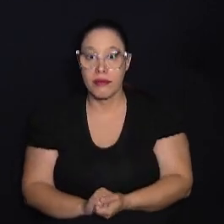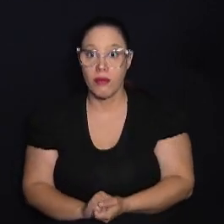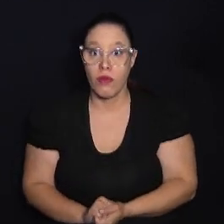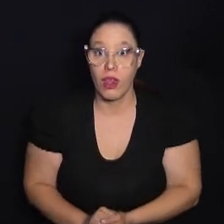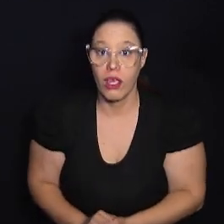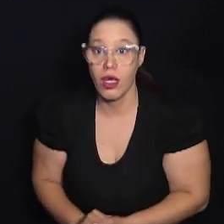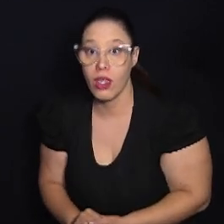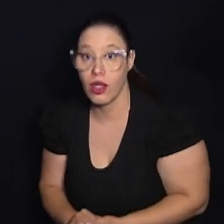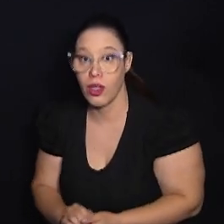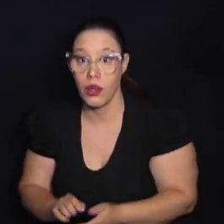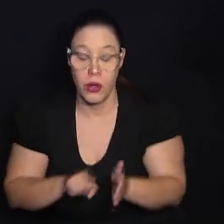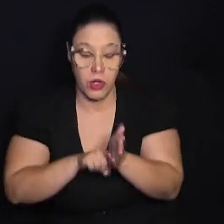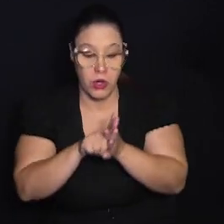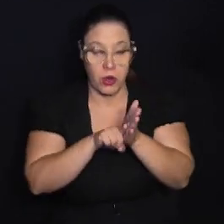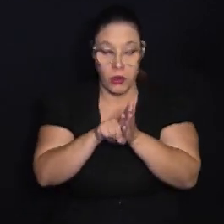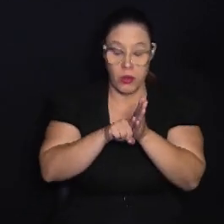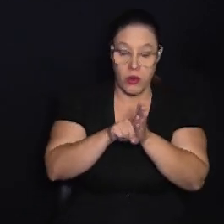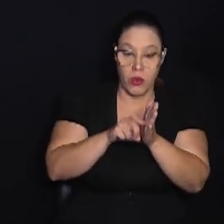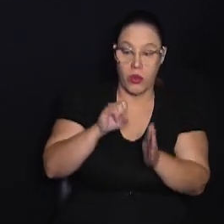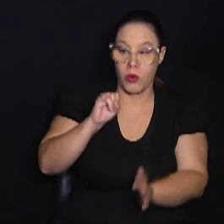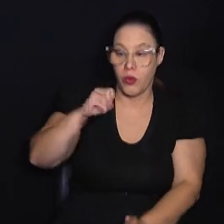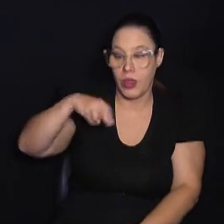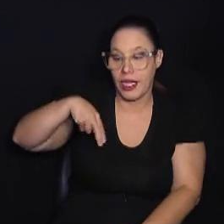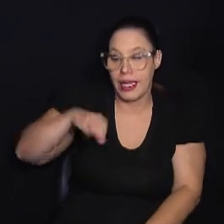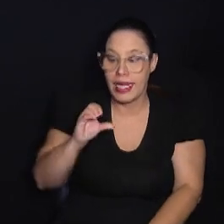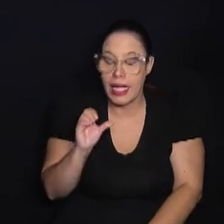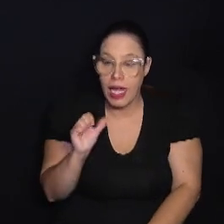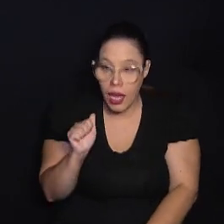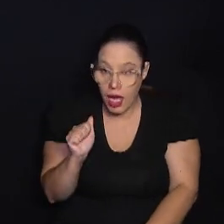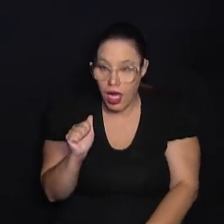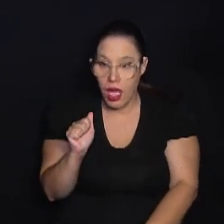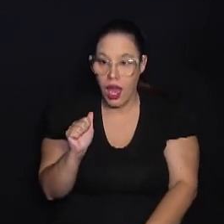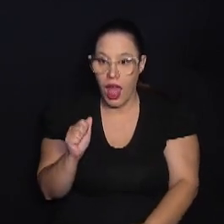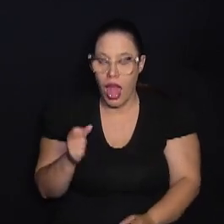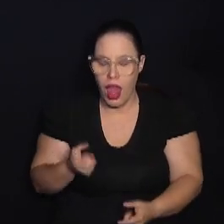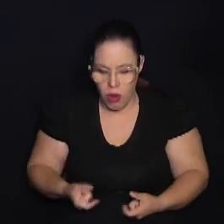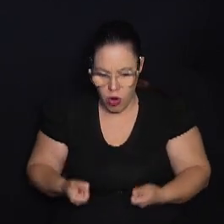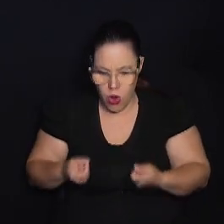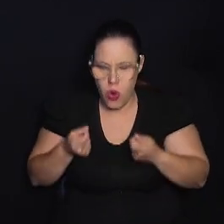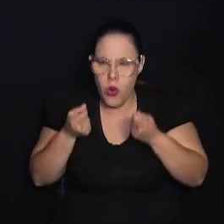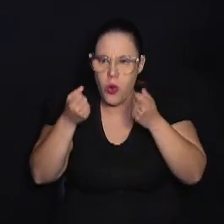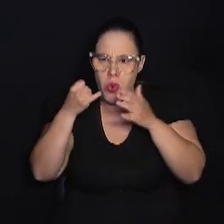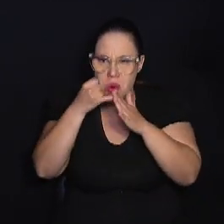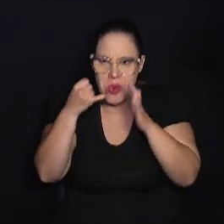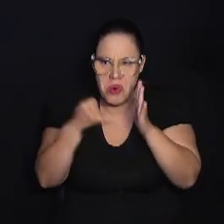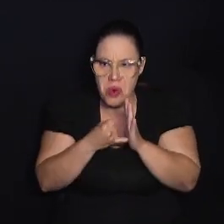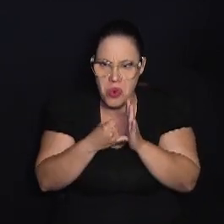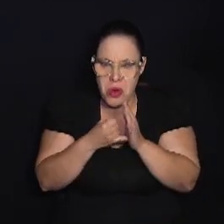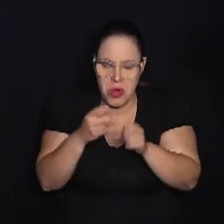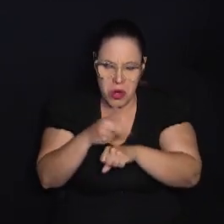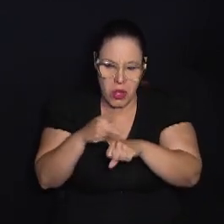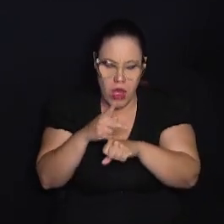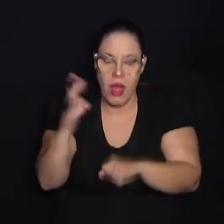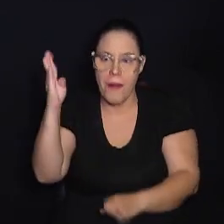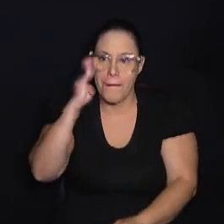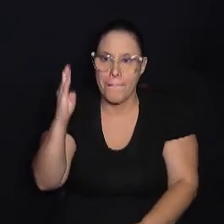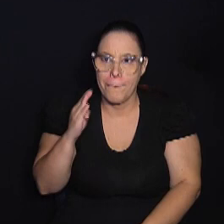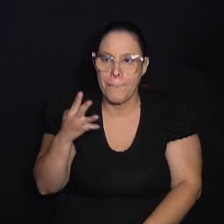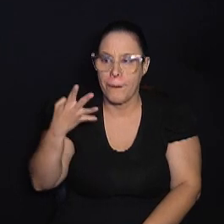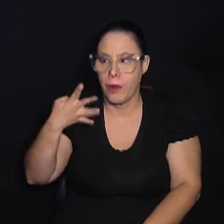Segundo estimativas do INCA, o Instituto Nacional de Câncer, o Brasil deve registrar quase 40